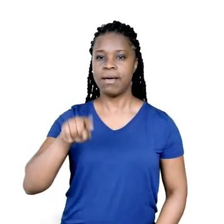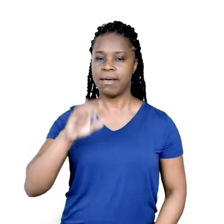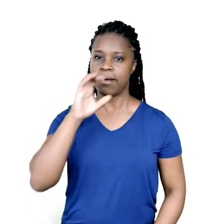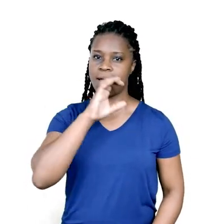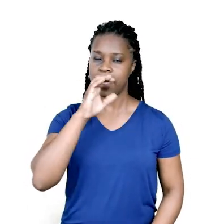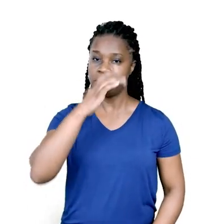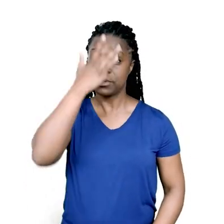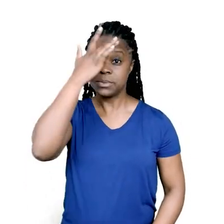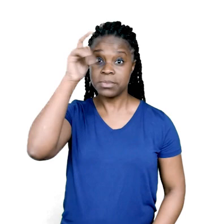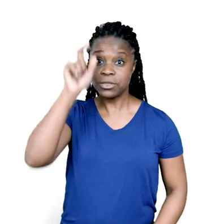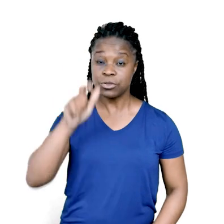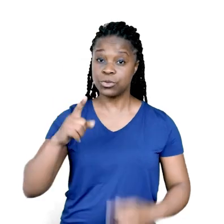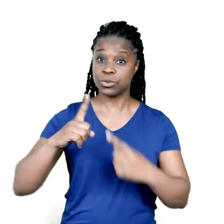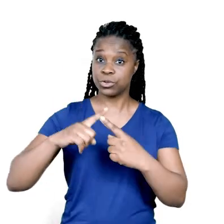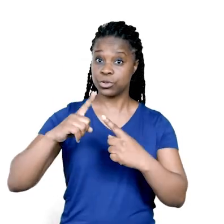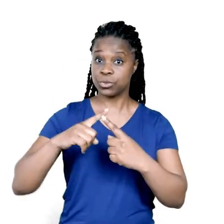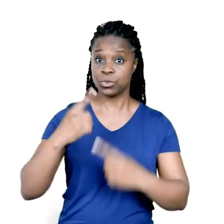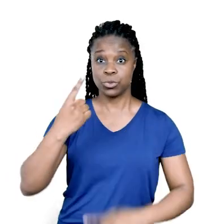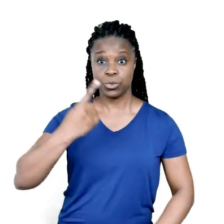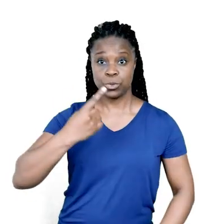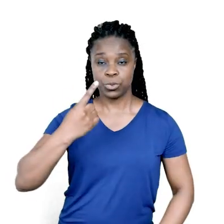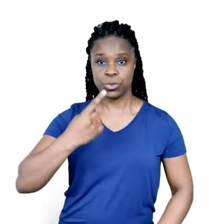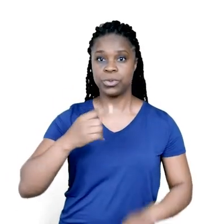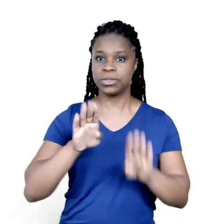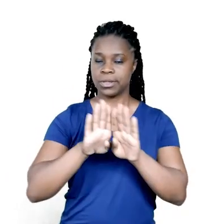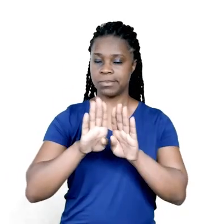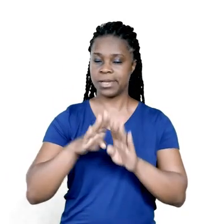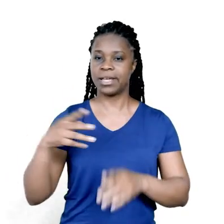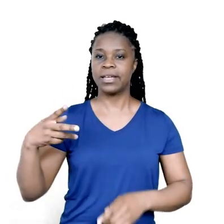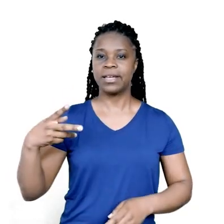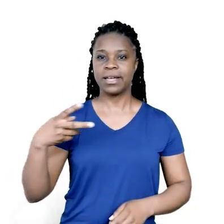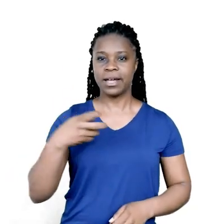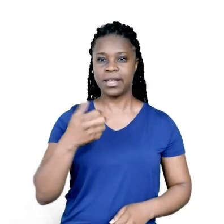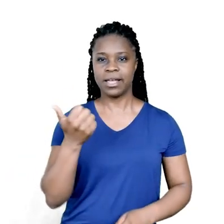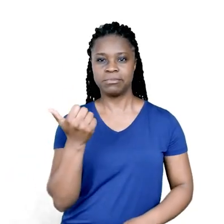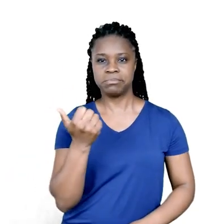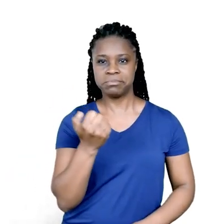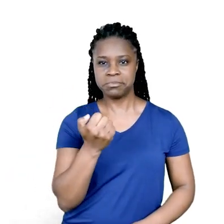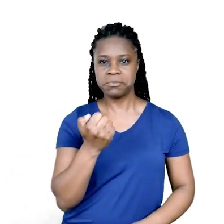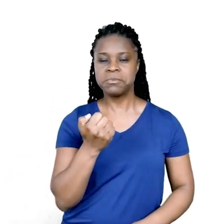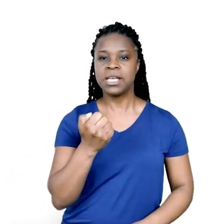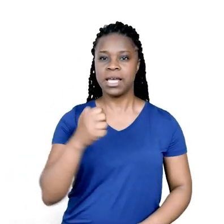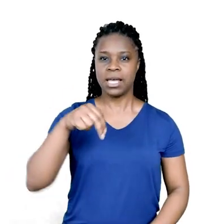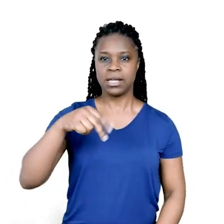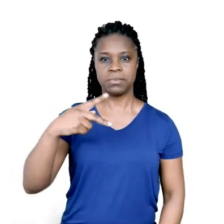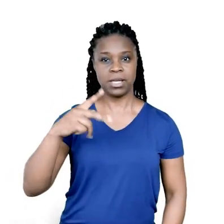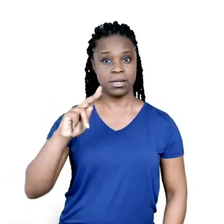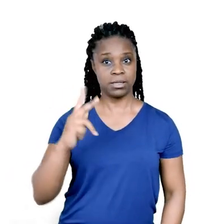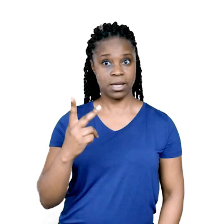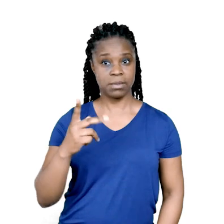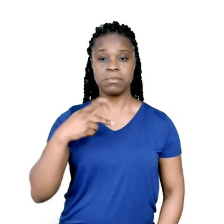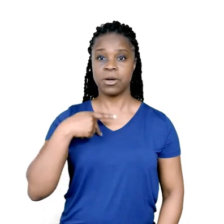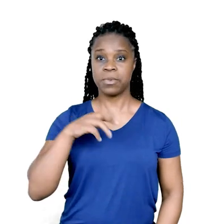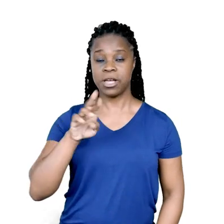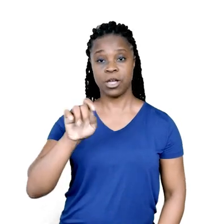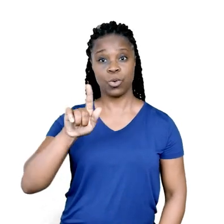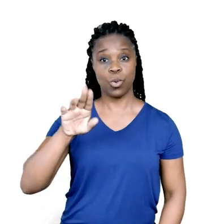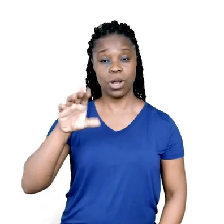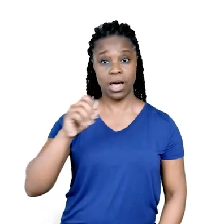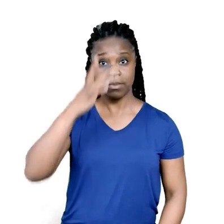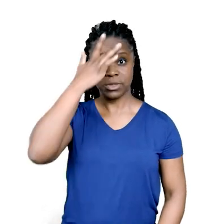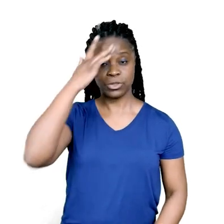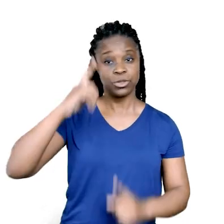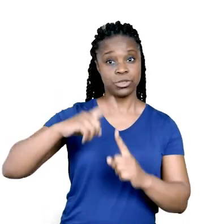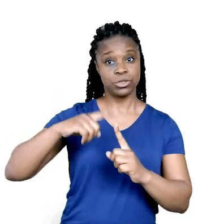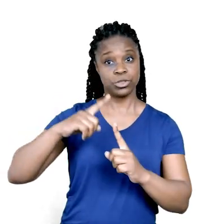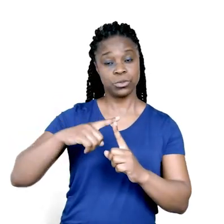para pessoas com diabetes tipo 1 e as canetas com insulina humana NPH irregular para